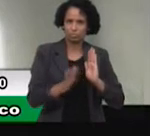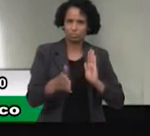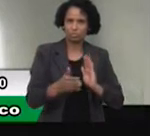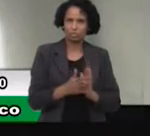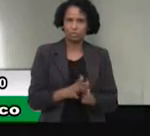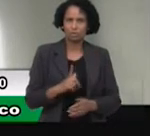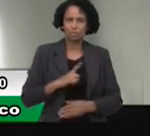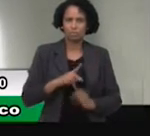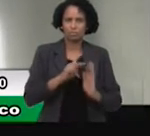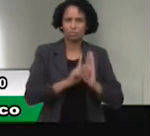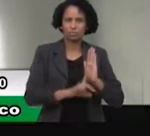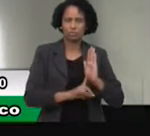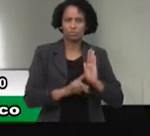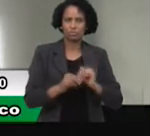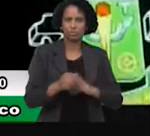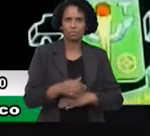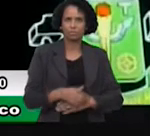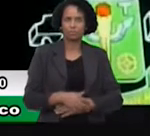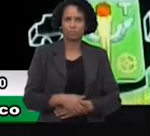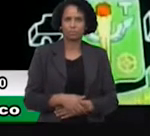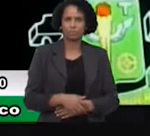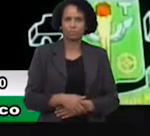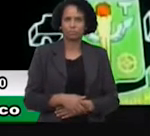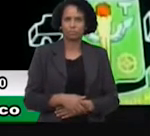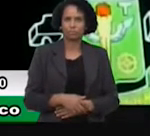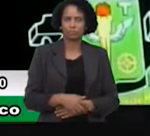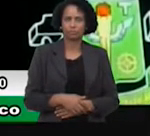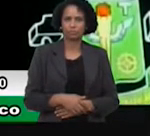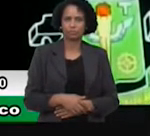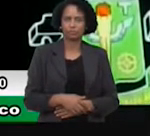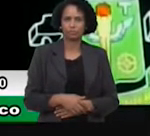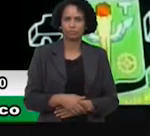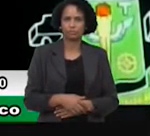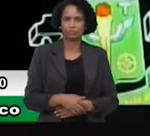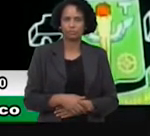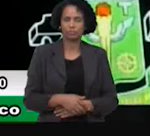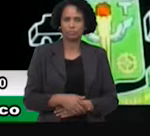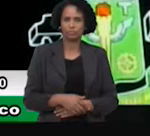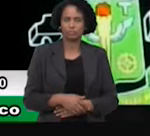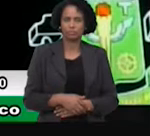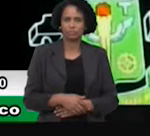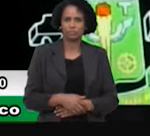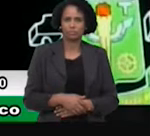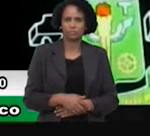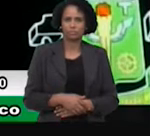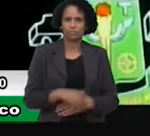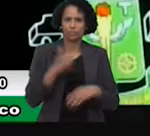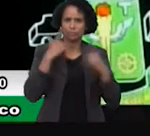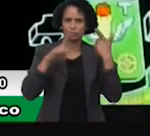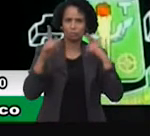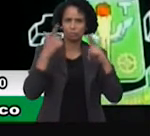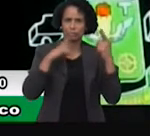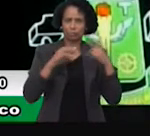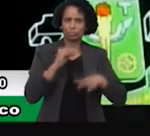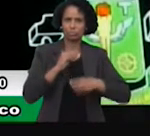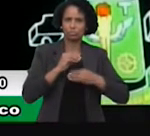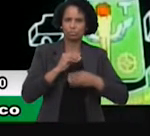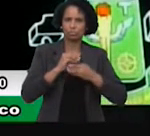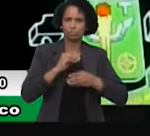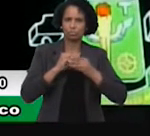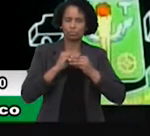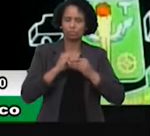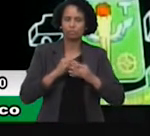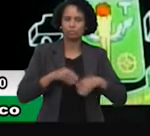número 55/2019, que autorizou o vereador Gera Safi, foi sobre a concessão de placa comemorativa ao Corpo de Sargentos